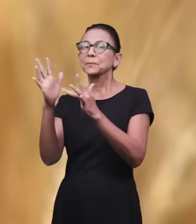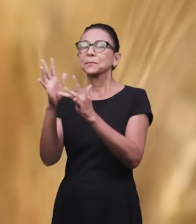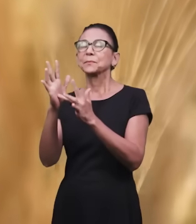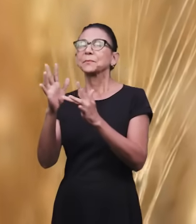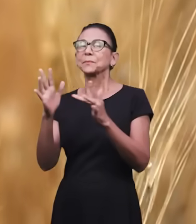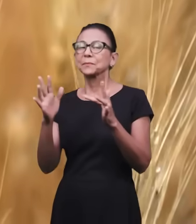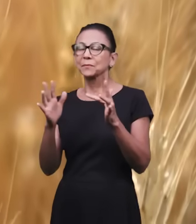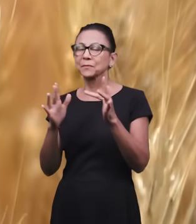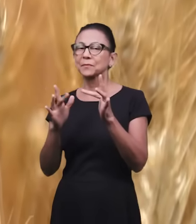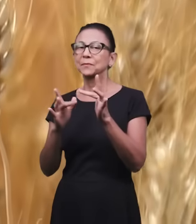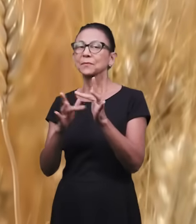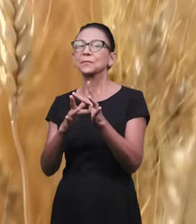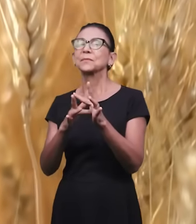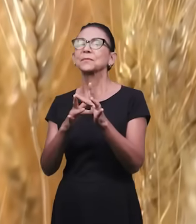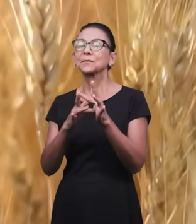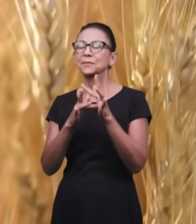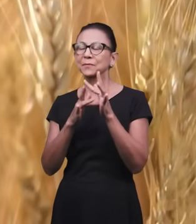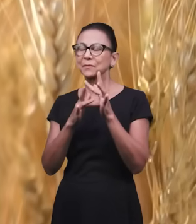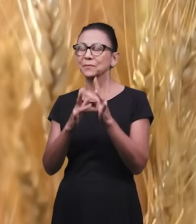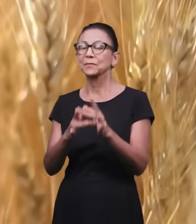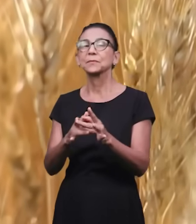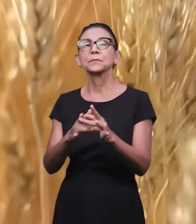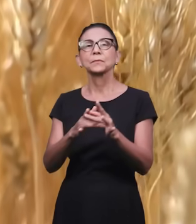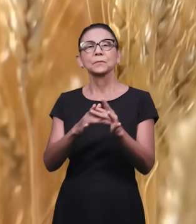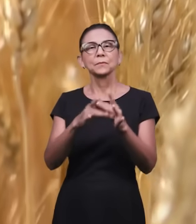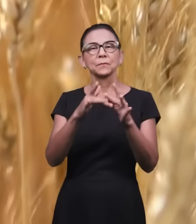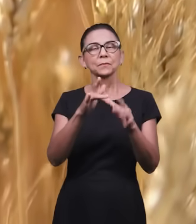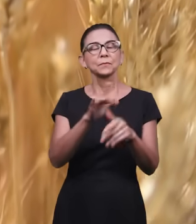Quem quer ir por mim a